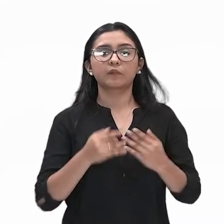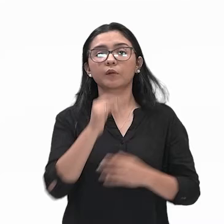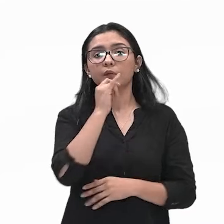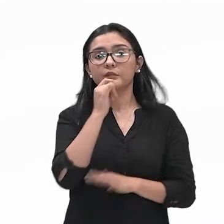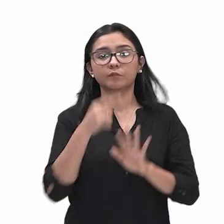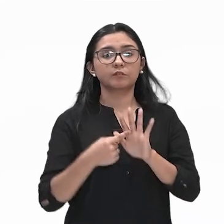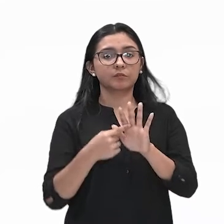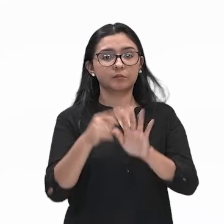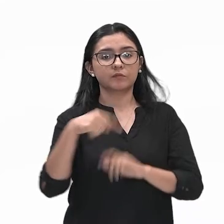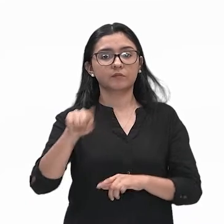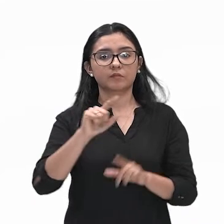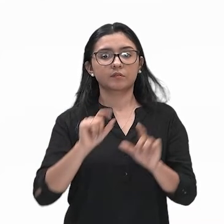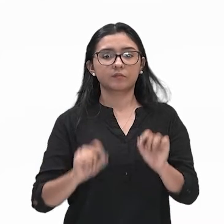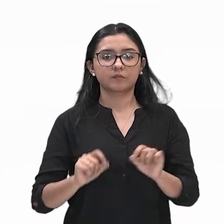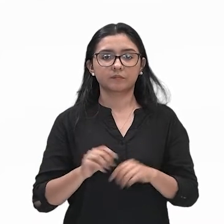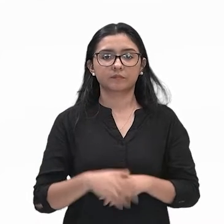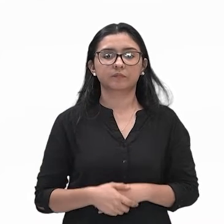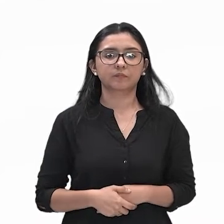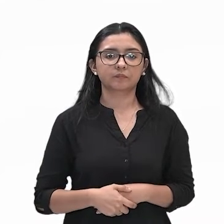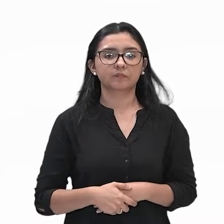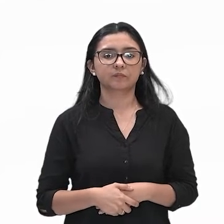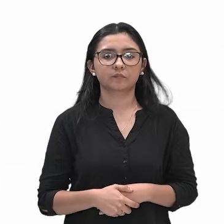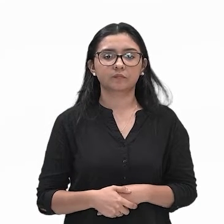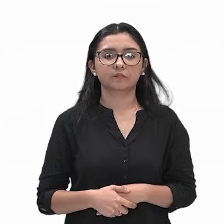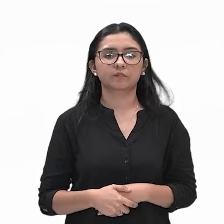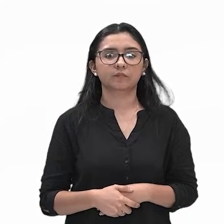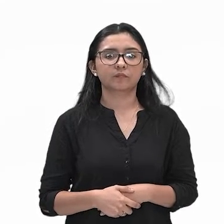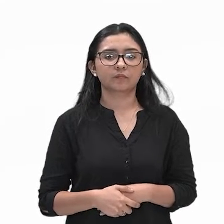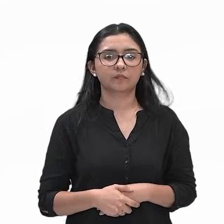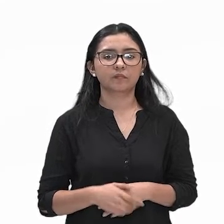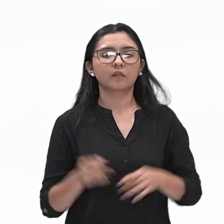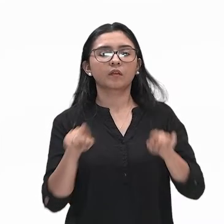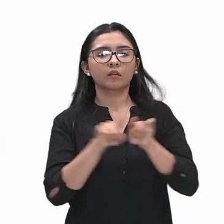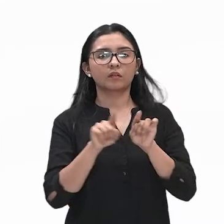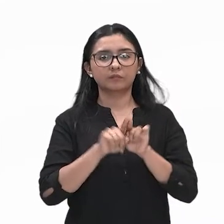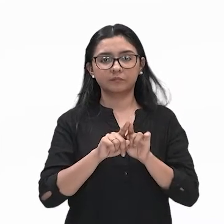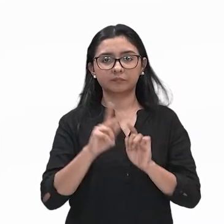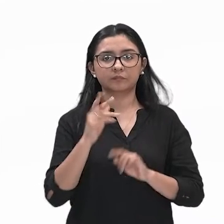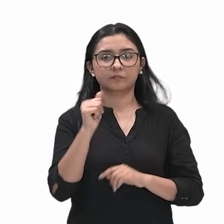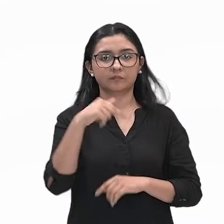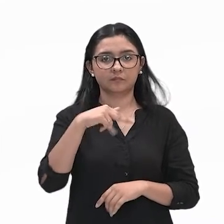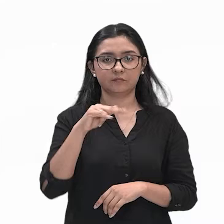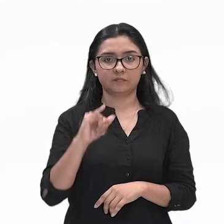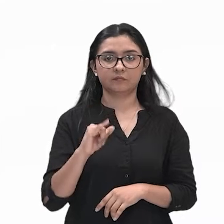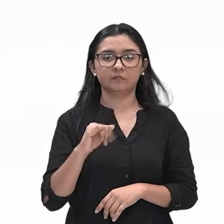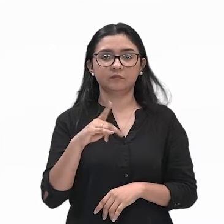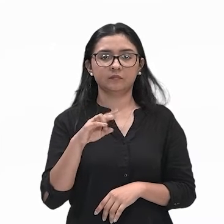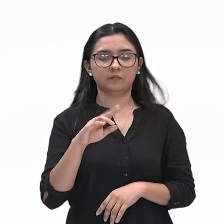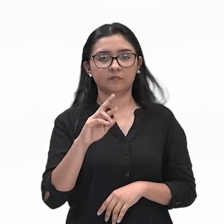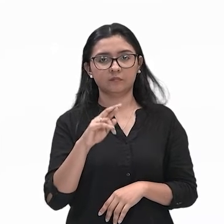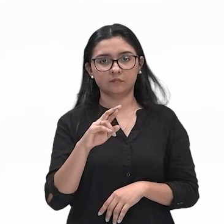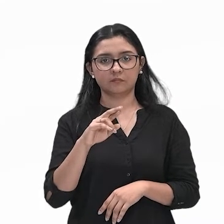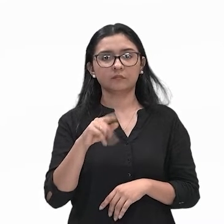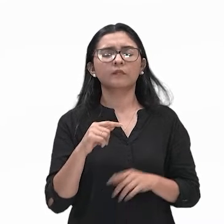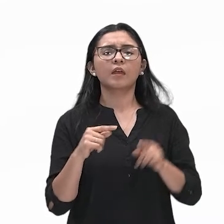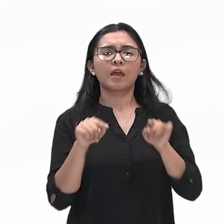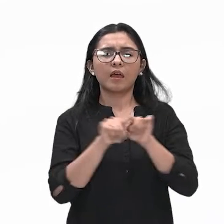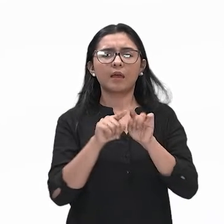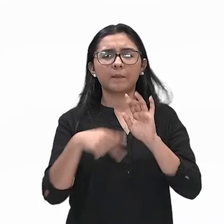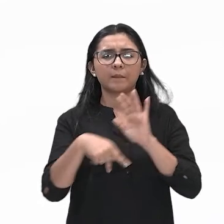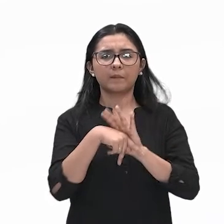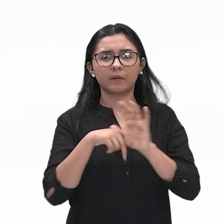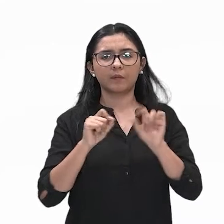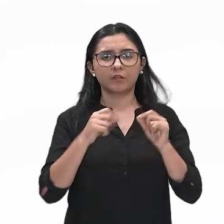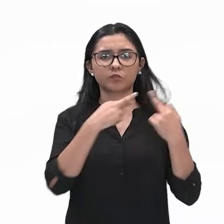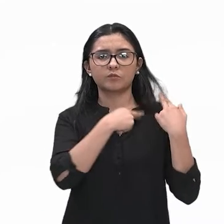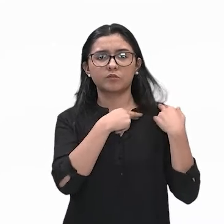para vocês é a anidrase carbônica, que ela é uma enzima responsável, por exemplo, pela reação